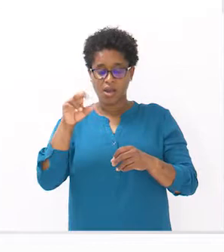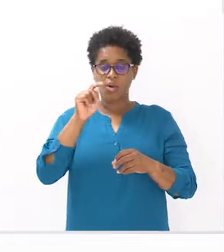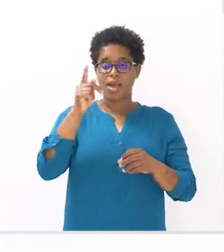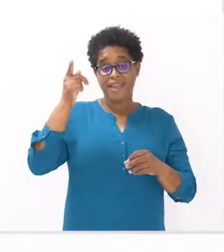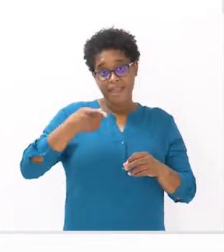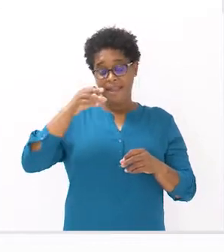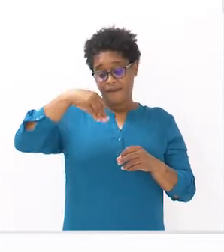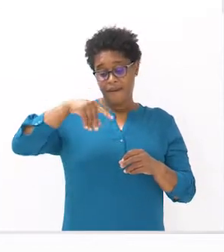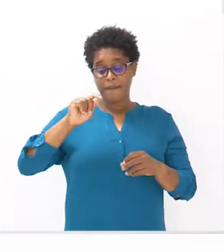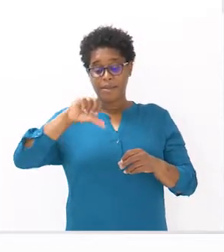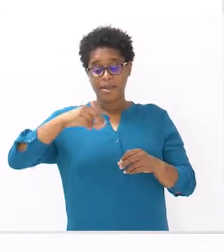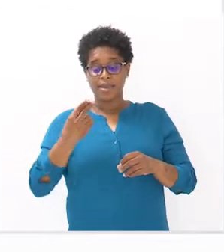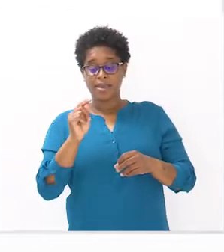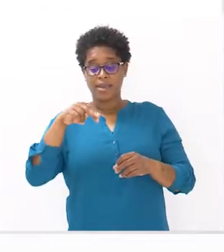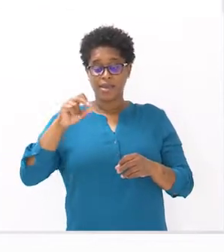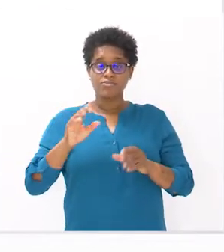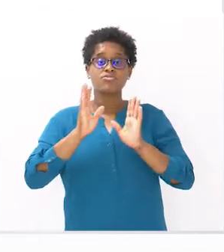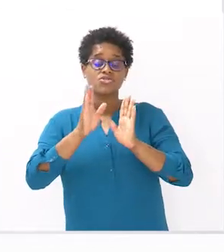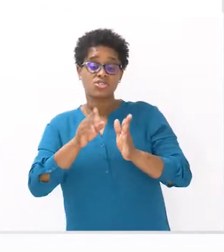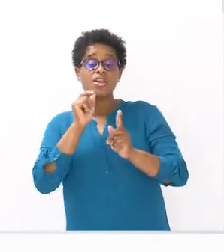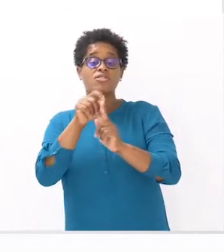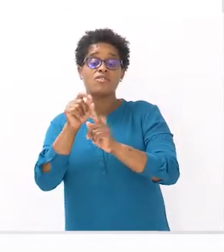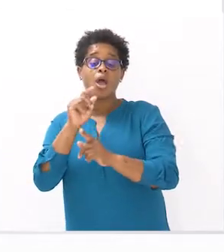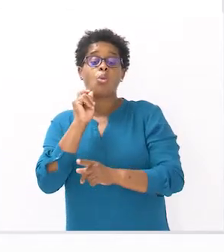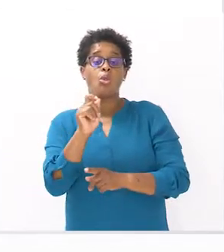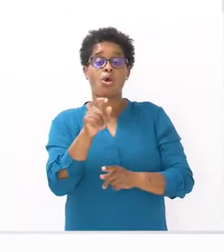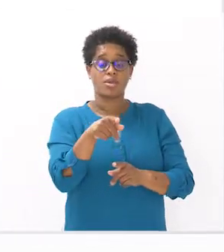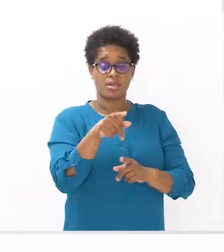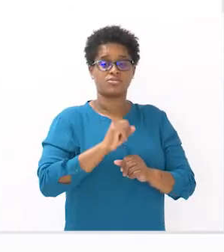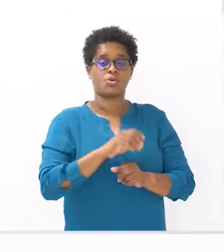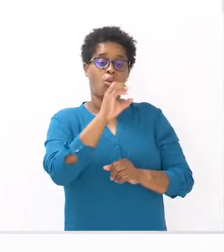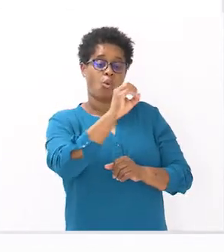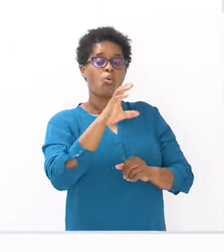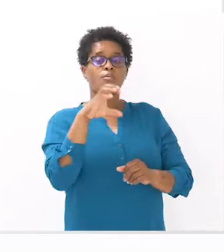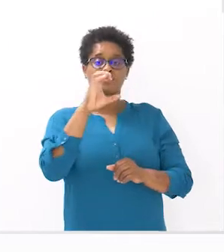Já identificamos o nome. O nome é isso, o cão.